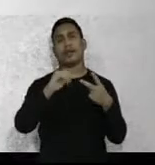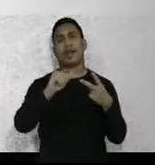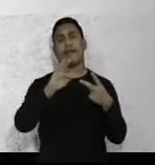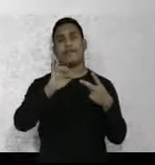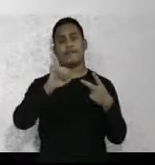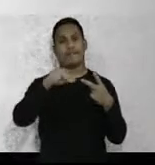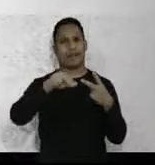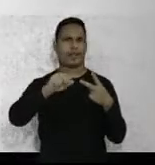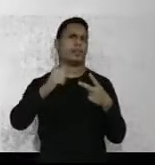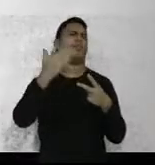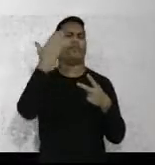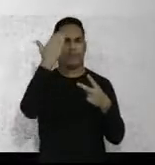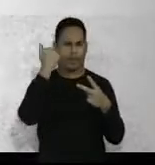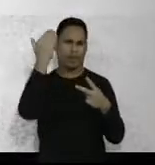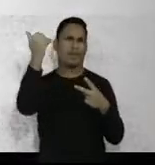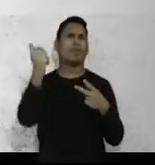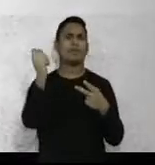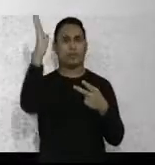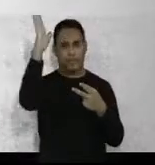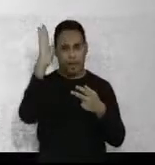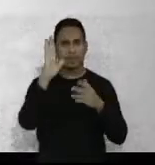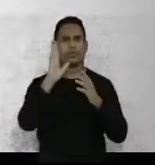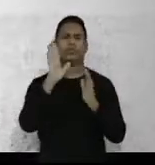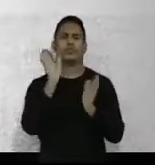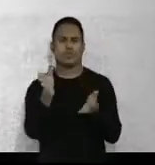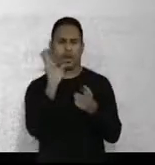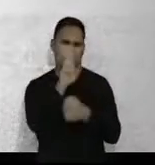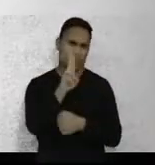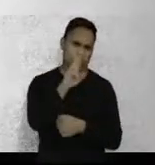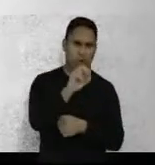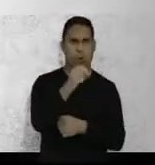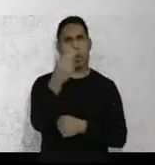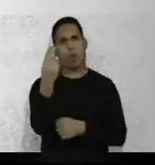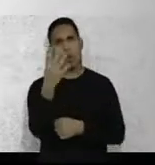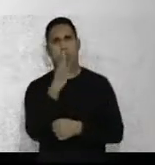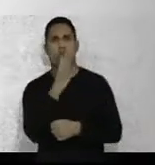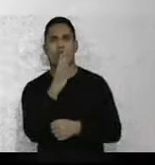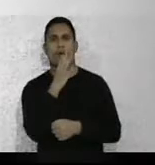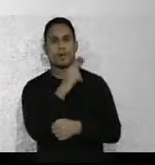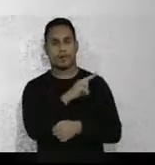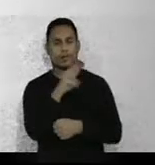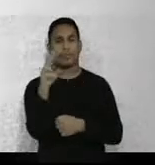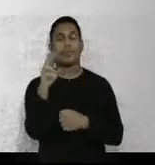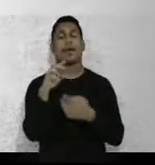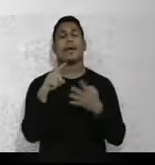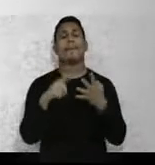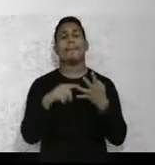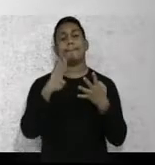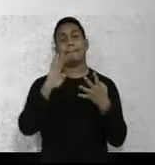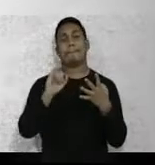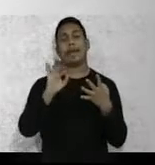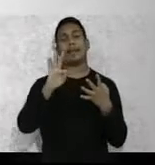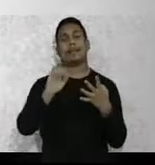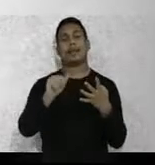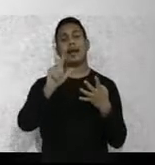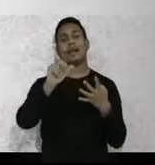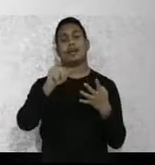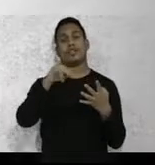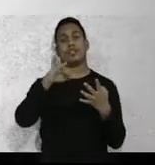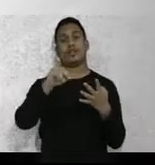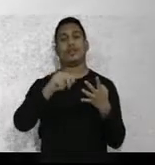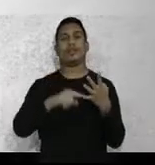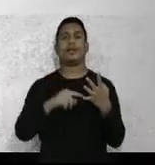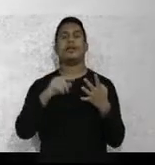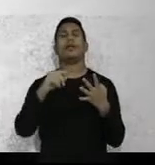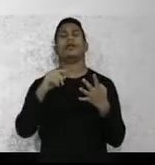não utilizou, pelo menos já ouviu falar. A betalanina e o bicarbonato de sódio, menos. E acho que o nitrato é realmente o menos falado, né? E o